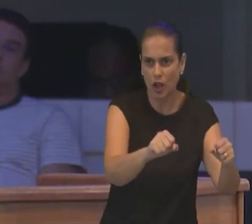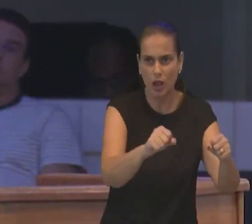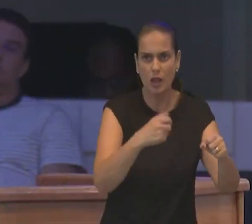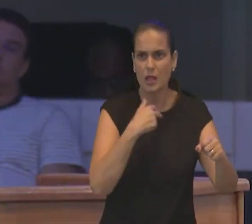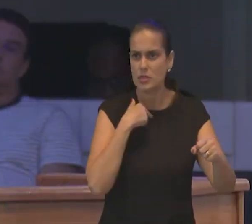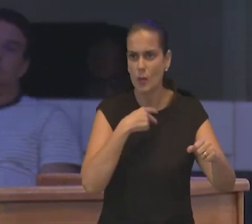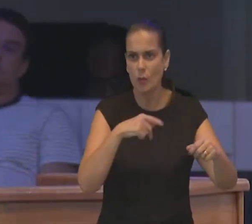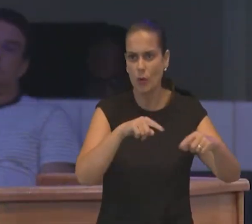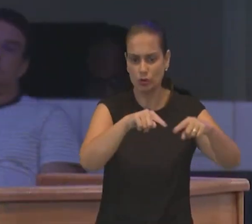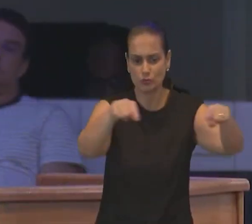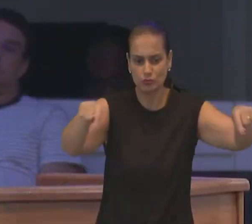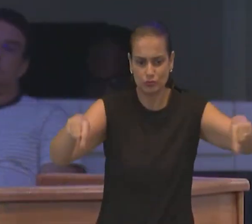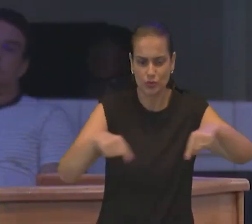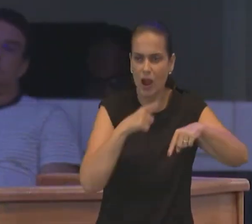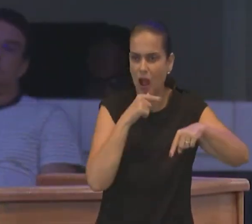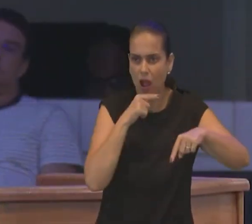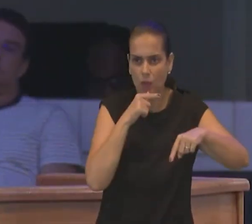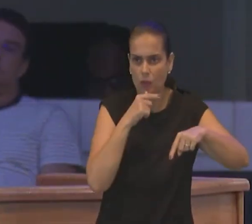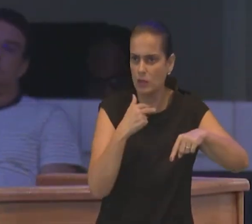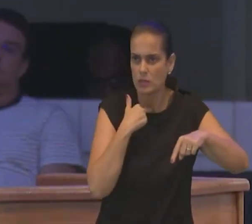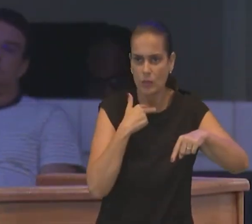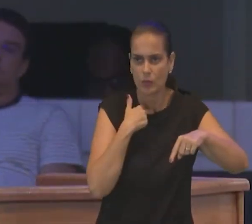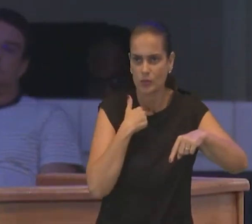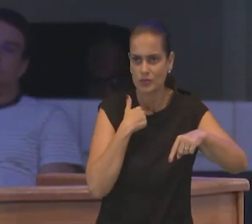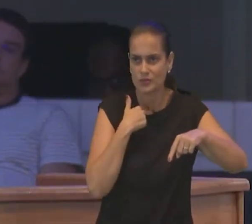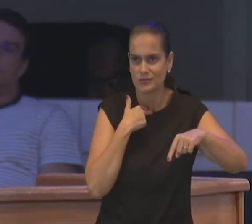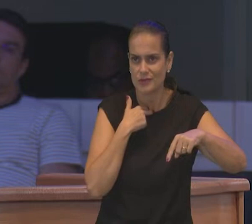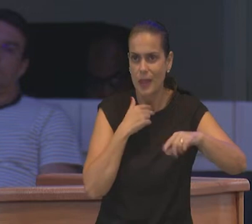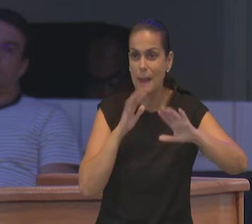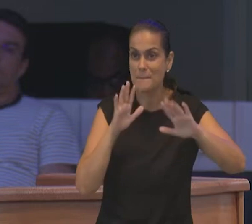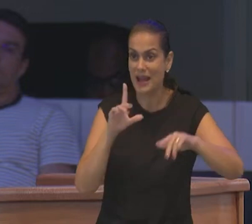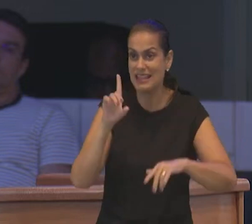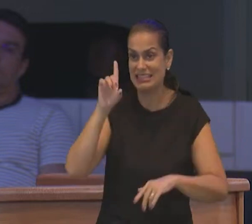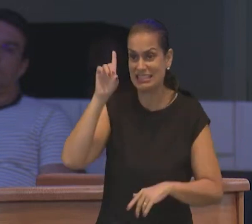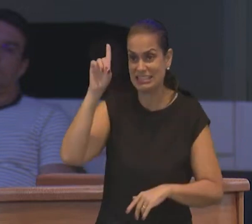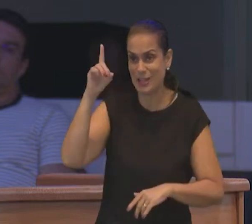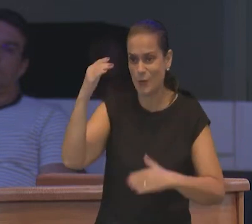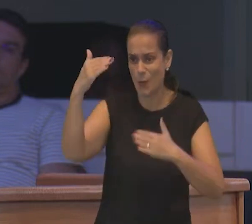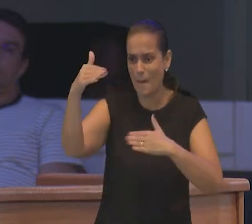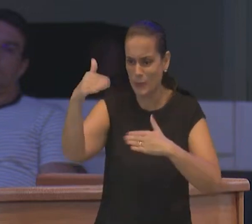lá dentro. E Deus, nesse dia, Ele quebrou todos os protocolos.